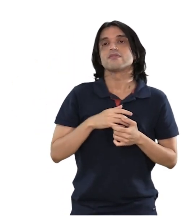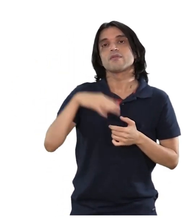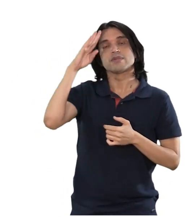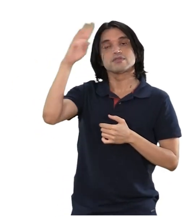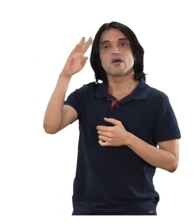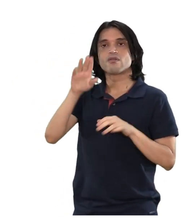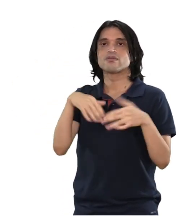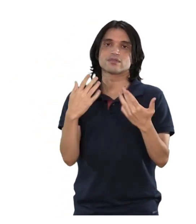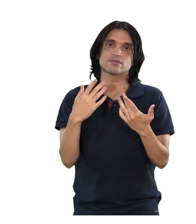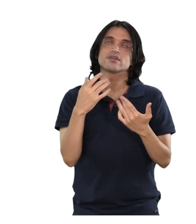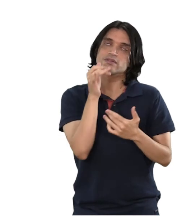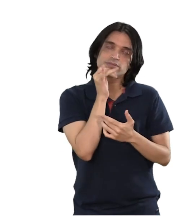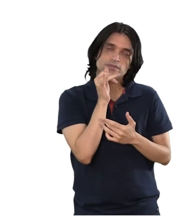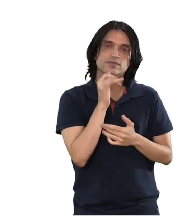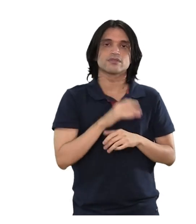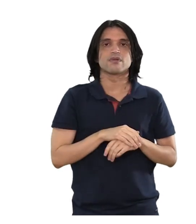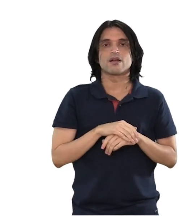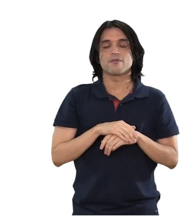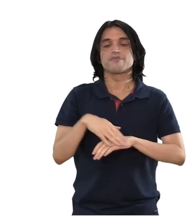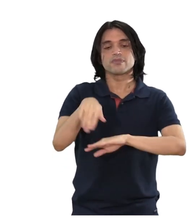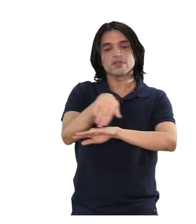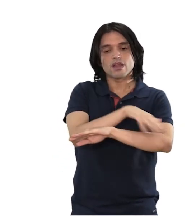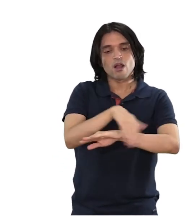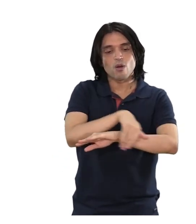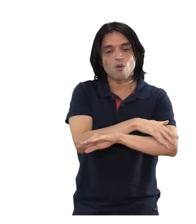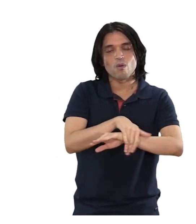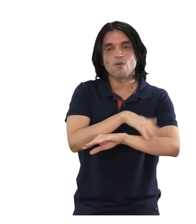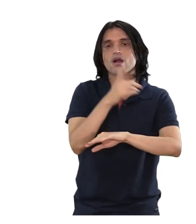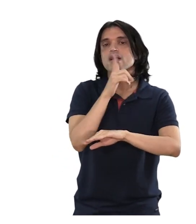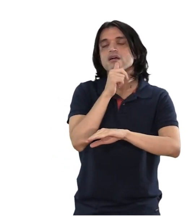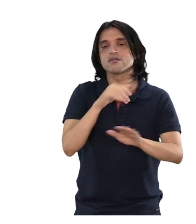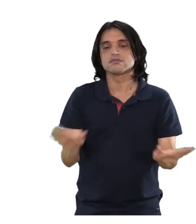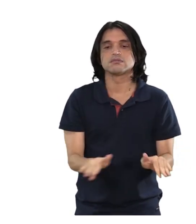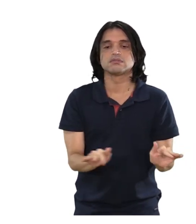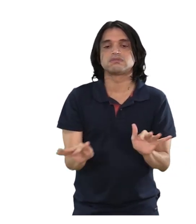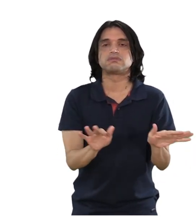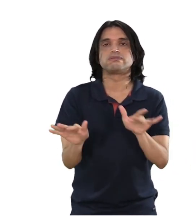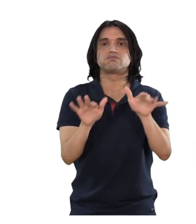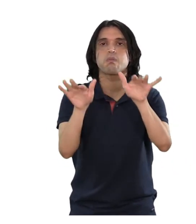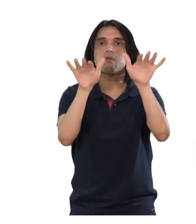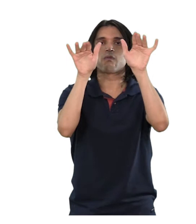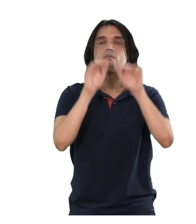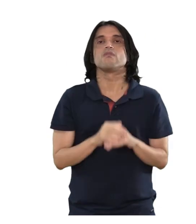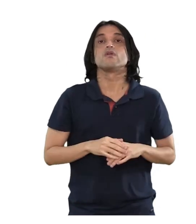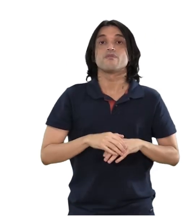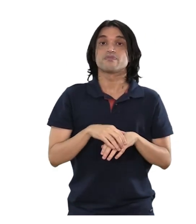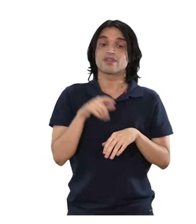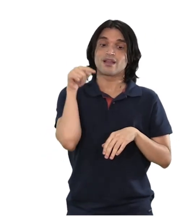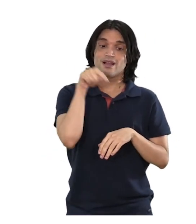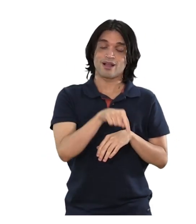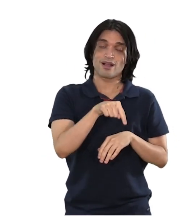transbordou. A oração porque o rio transbordou determina a causa do alagamento, isto é,